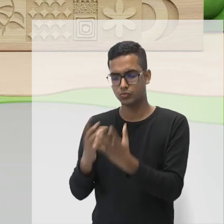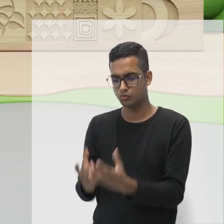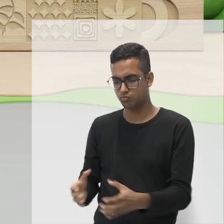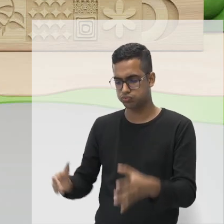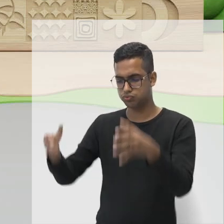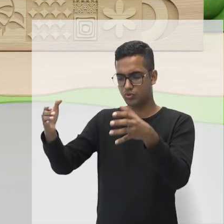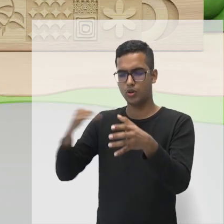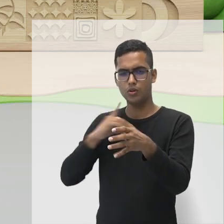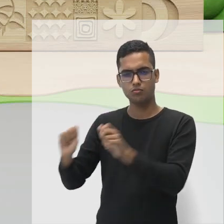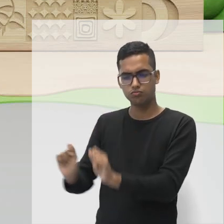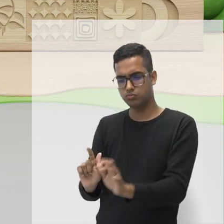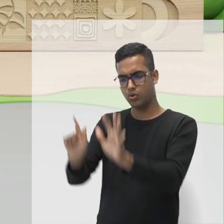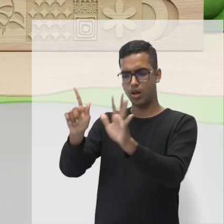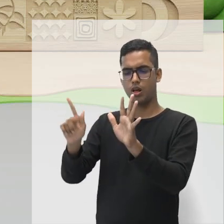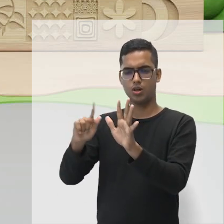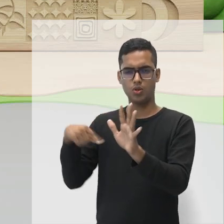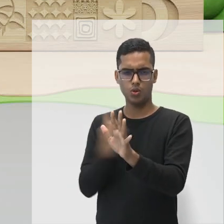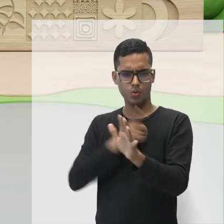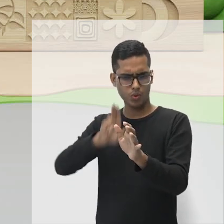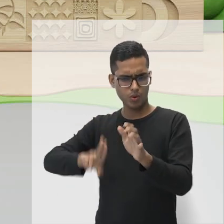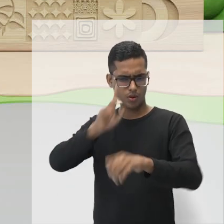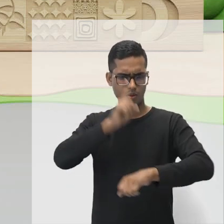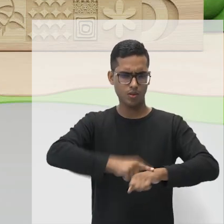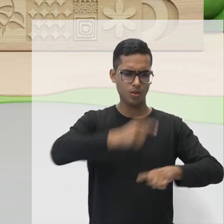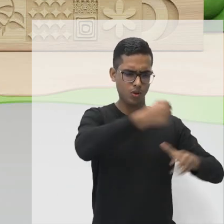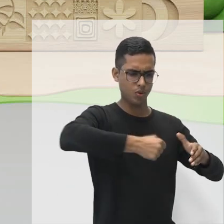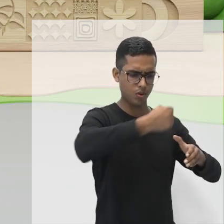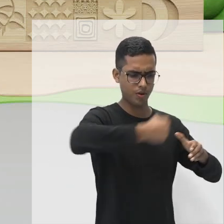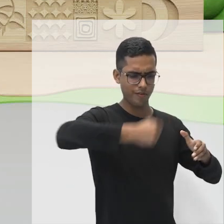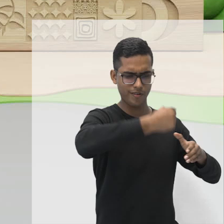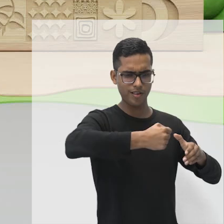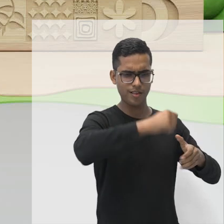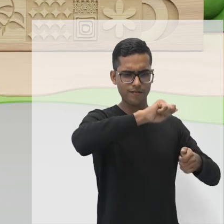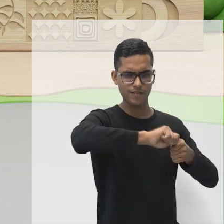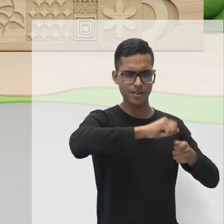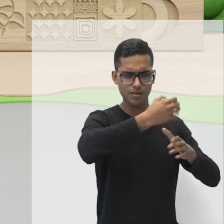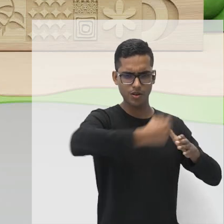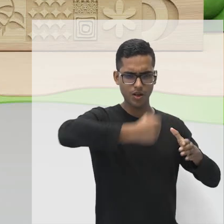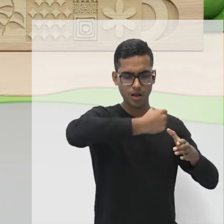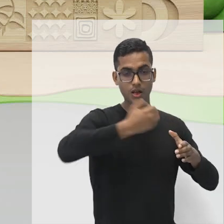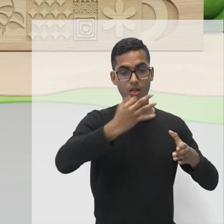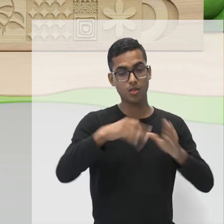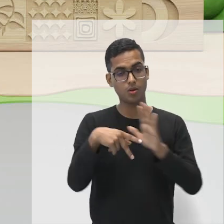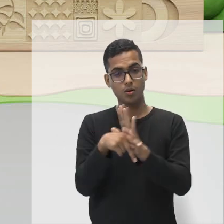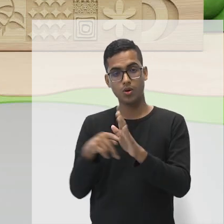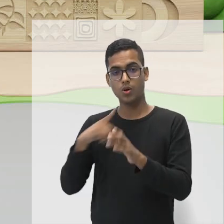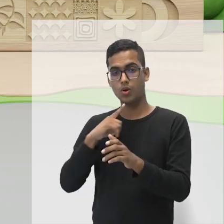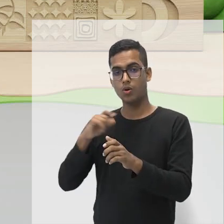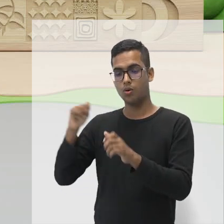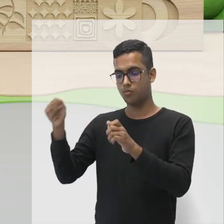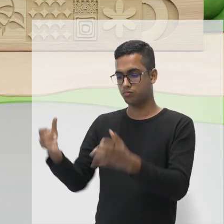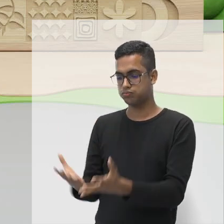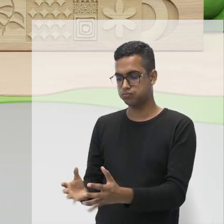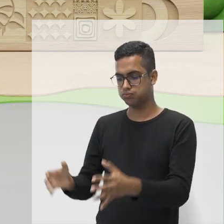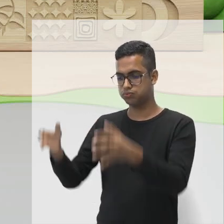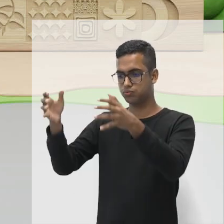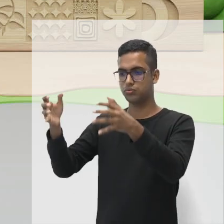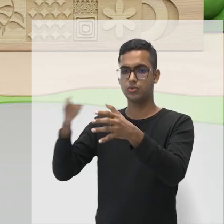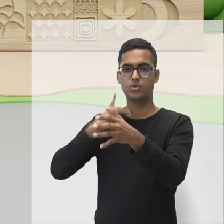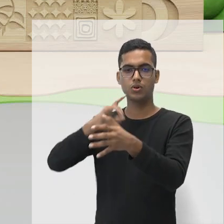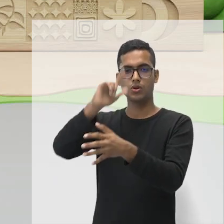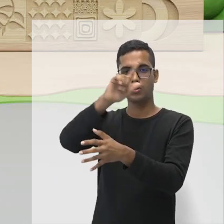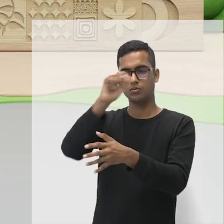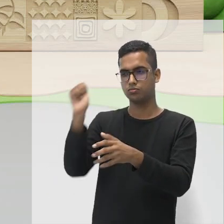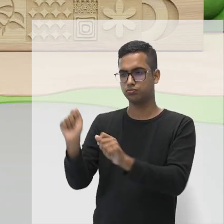nós utilizamos no nosso fogão, é através da liquefação. O gás, ele é liquefeito